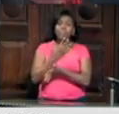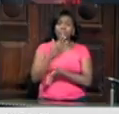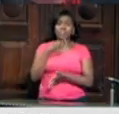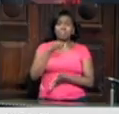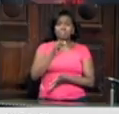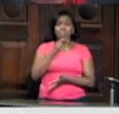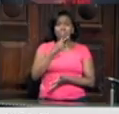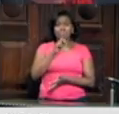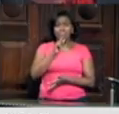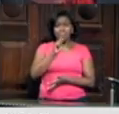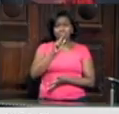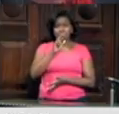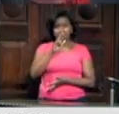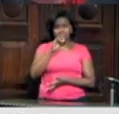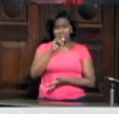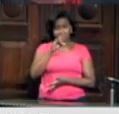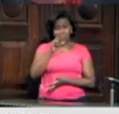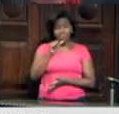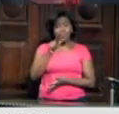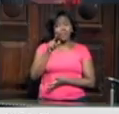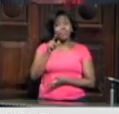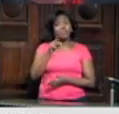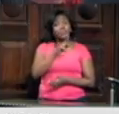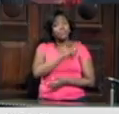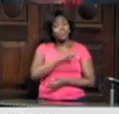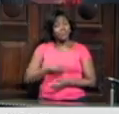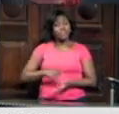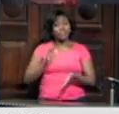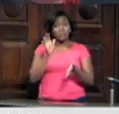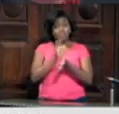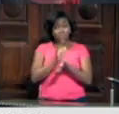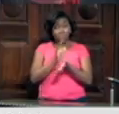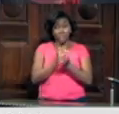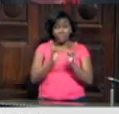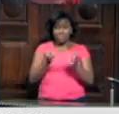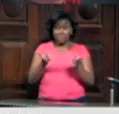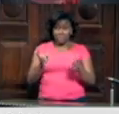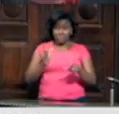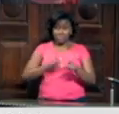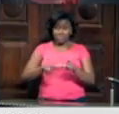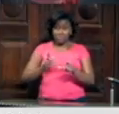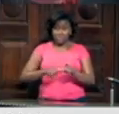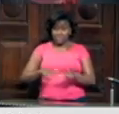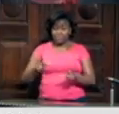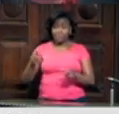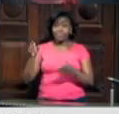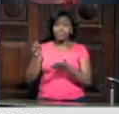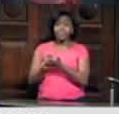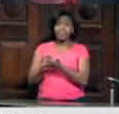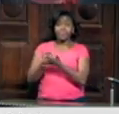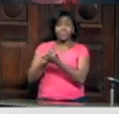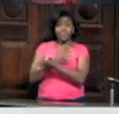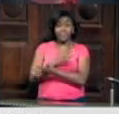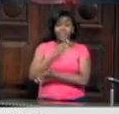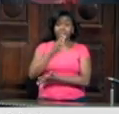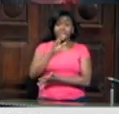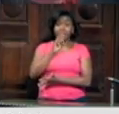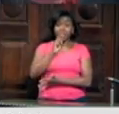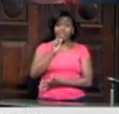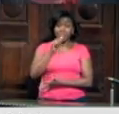Margarida Cantarelli, presidente da Academia Pernambucana de Letras. Mensagem de Adriana Sampaio,